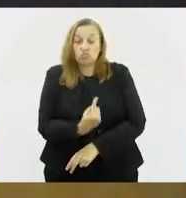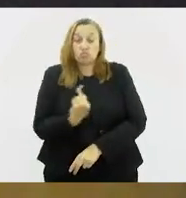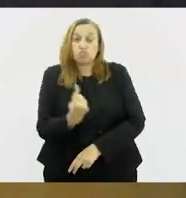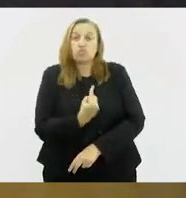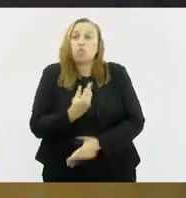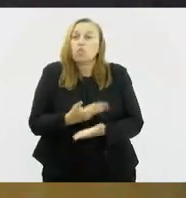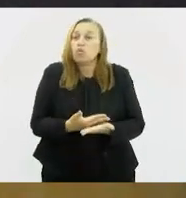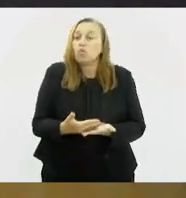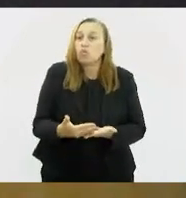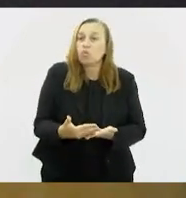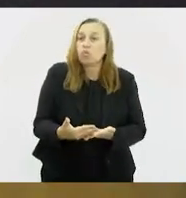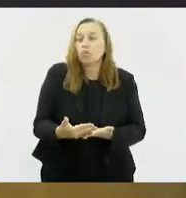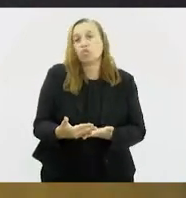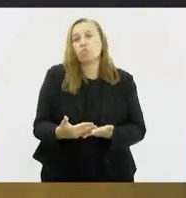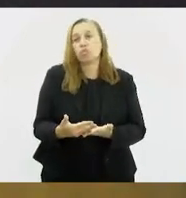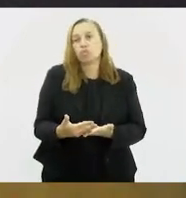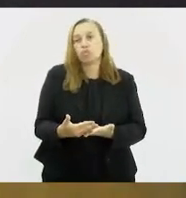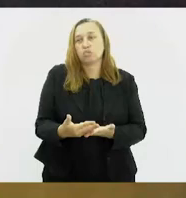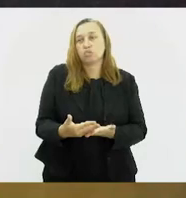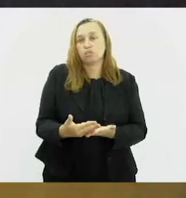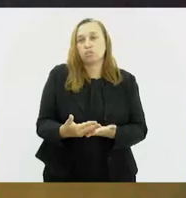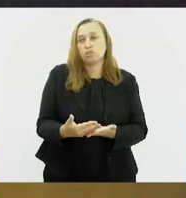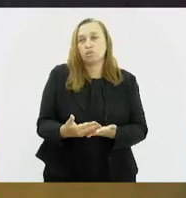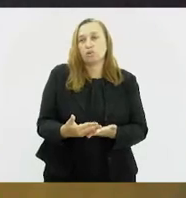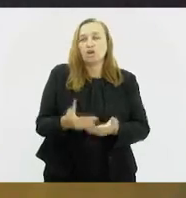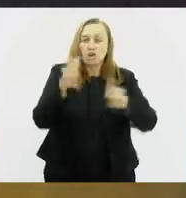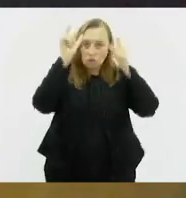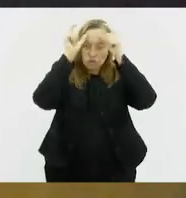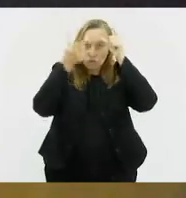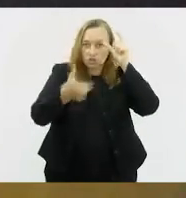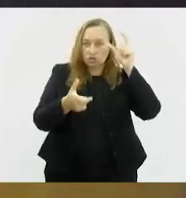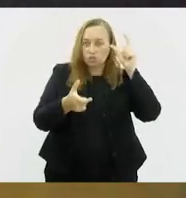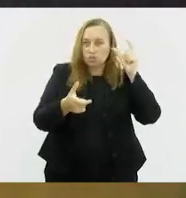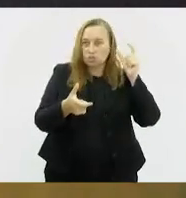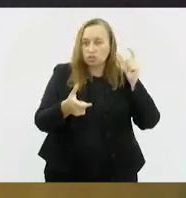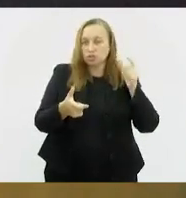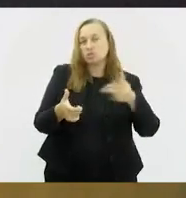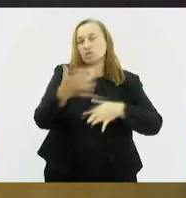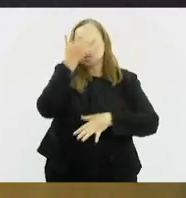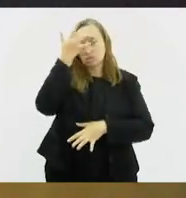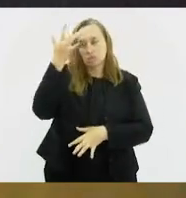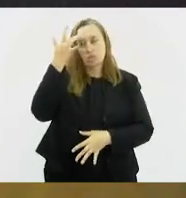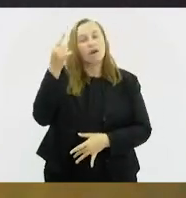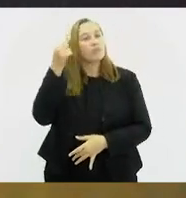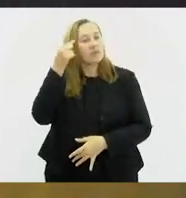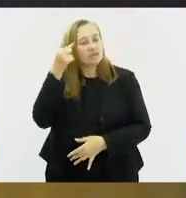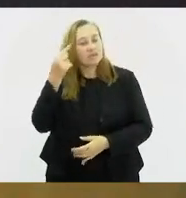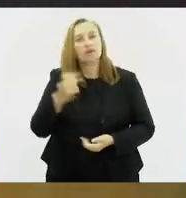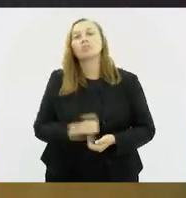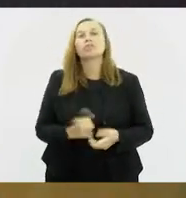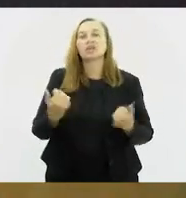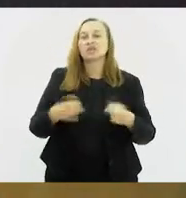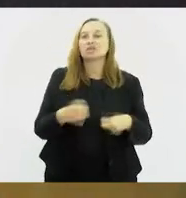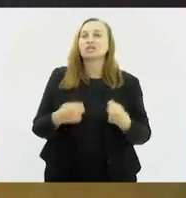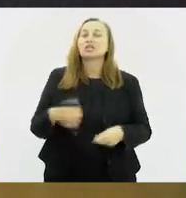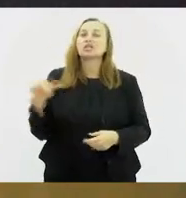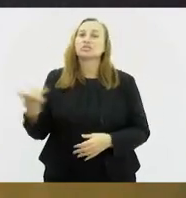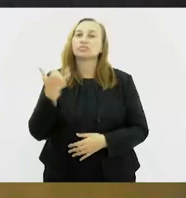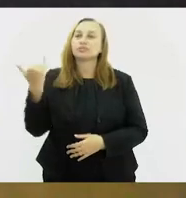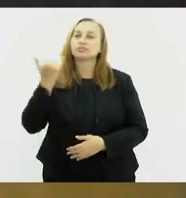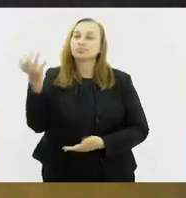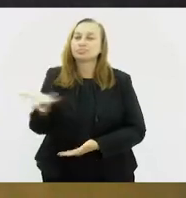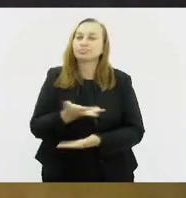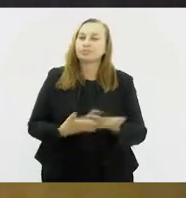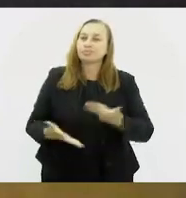de um transtorno a nível de saúde mental. E a gente precisa pensar nisso. Por isso a importância da